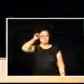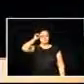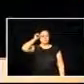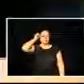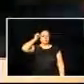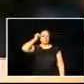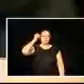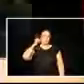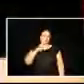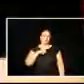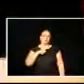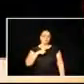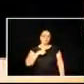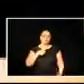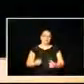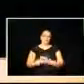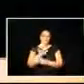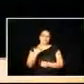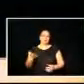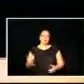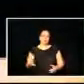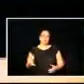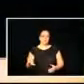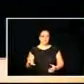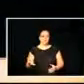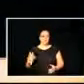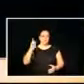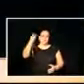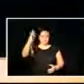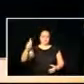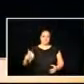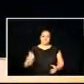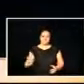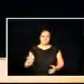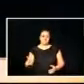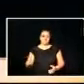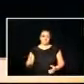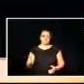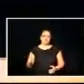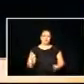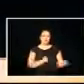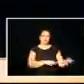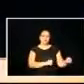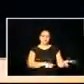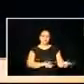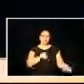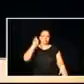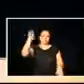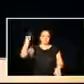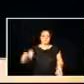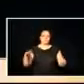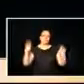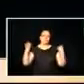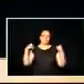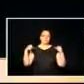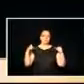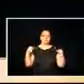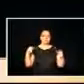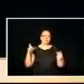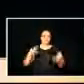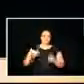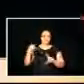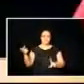não, seja diretor de cultura, diretor de esporte, diretor de educação, cumpra a sua função. É isso